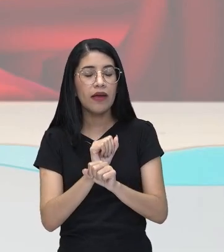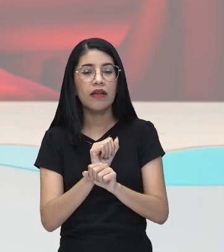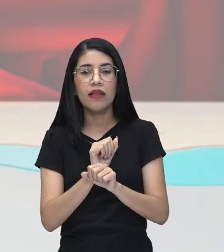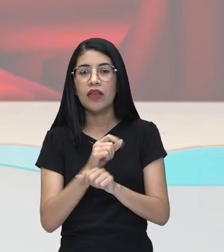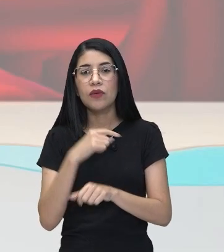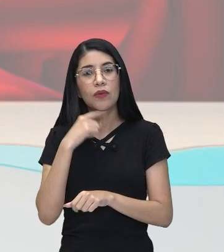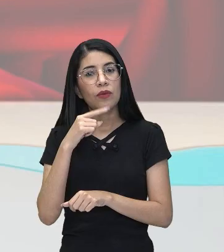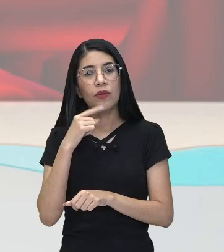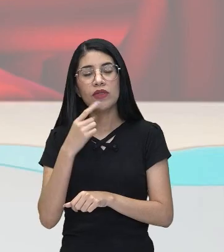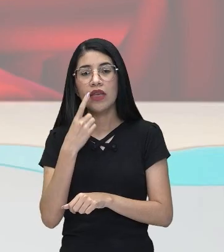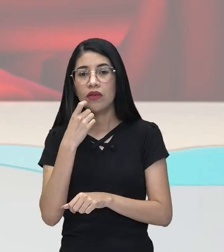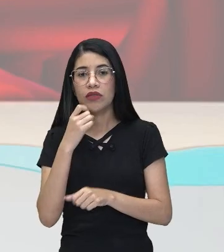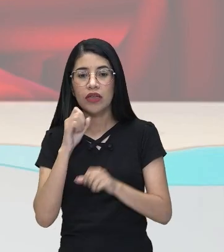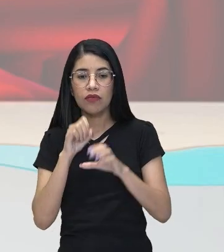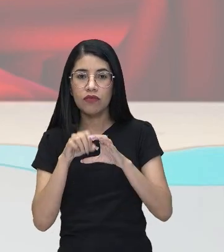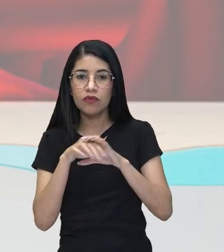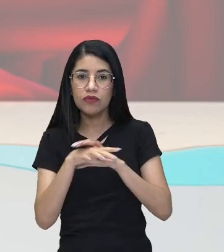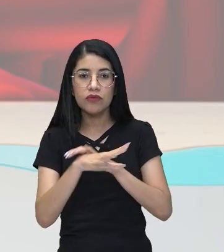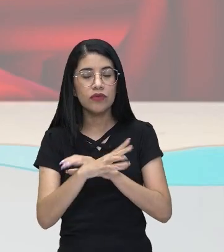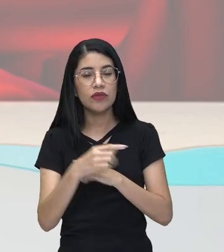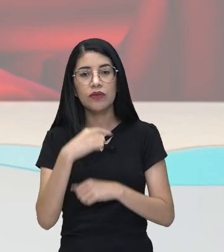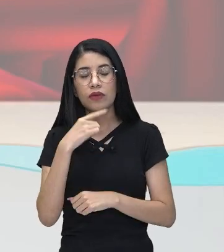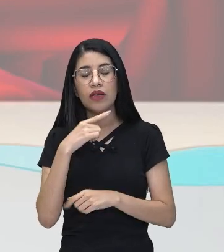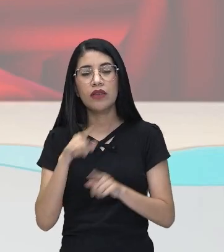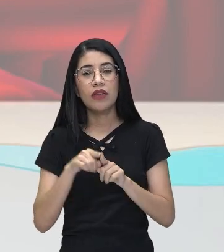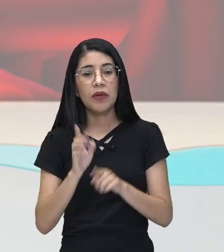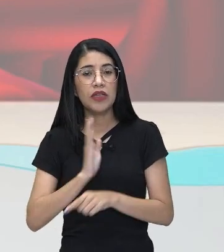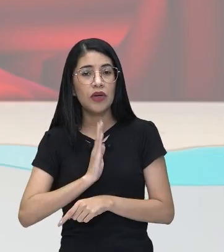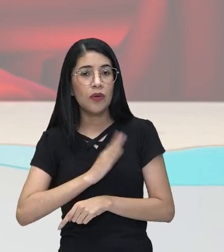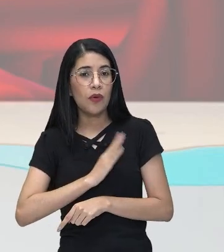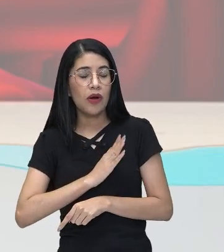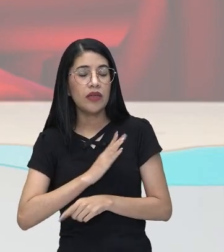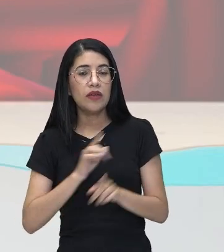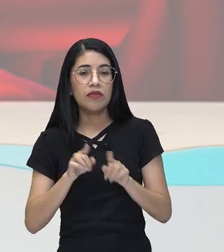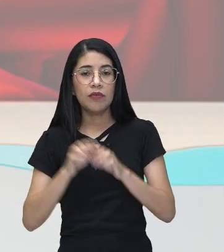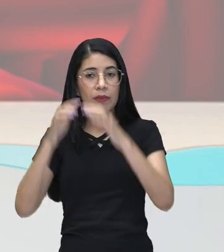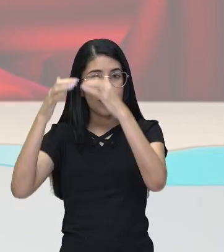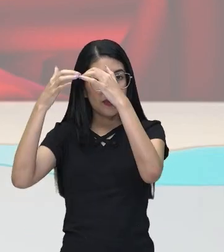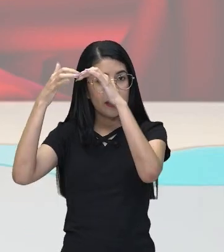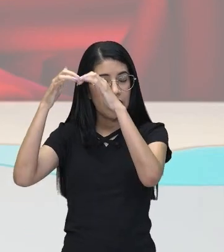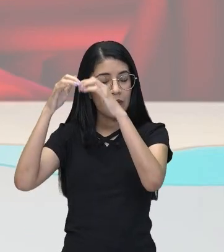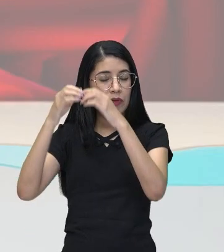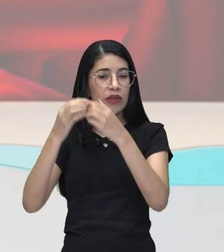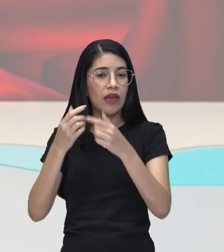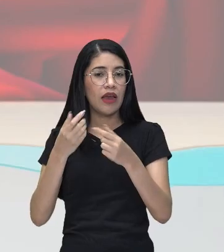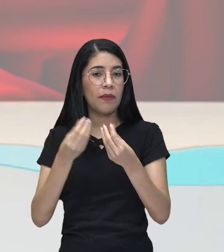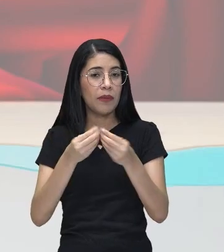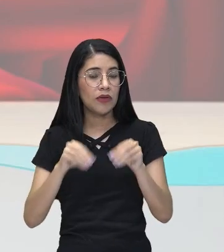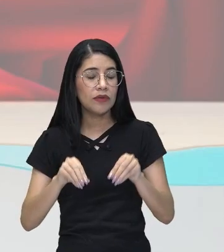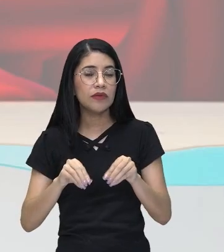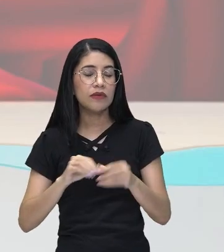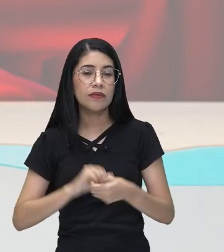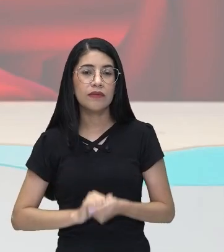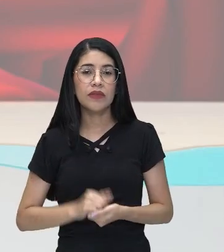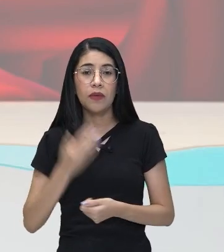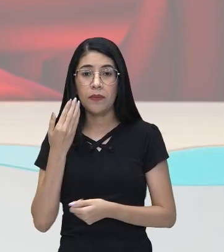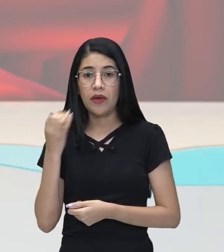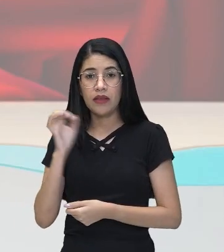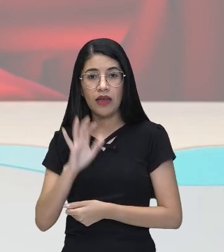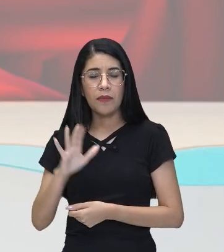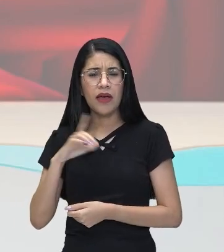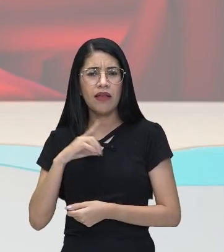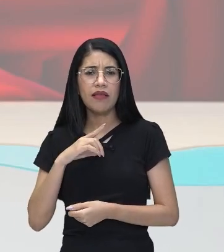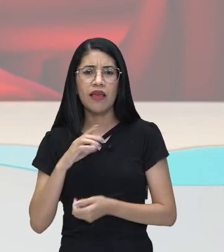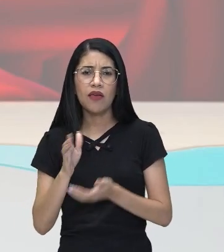do fluxo de sangue, que chega ao coração e ao cérebro. Então, essa camadinha de gordura, vocês estão vendo aqui, ó, aqui já está cheio de